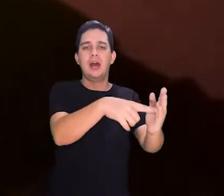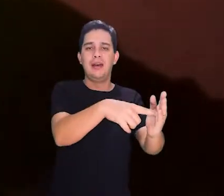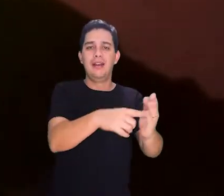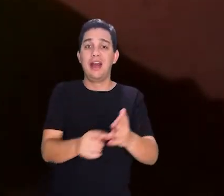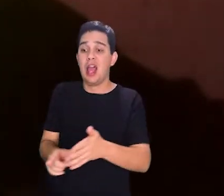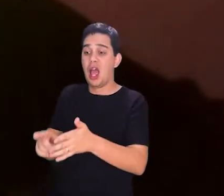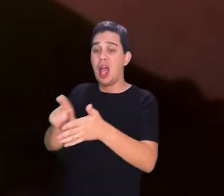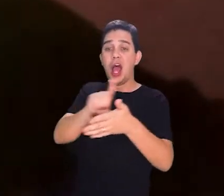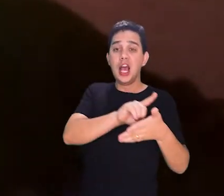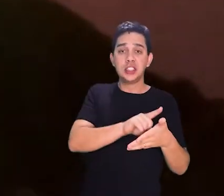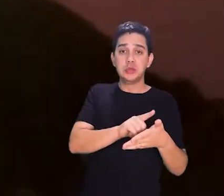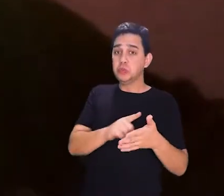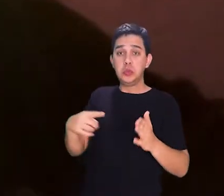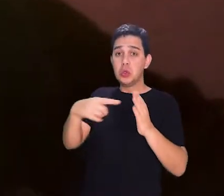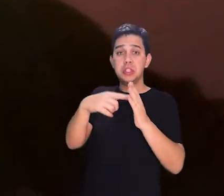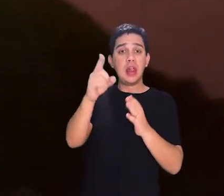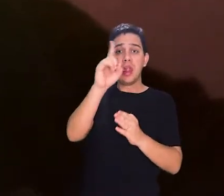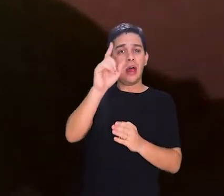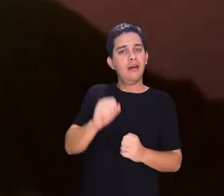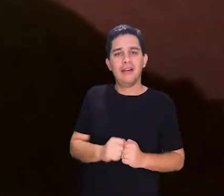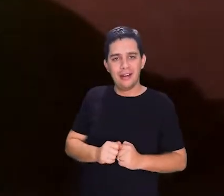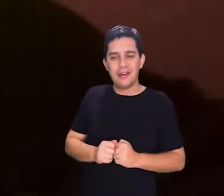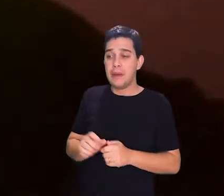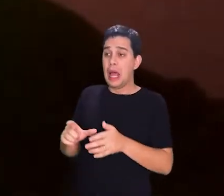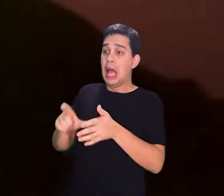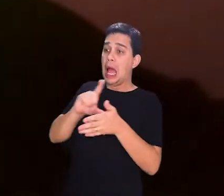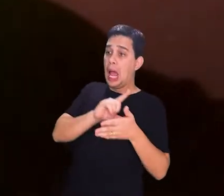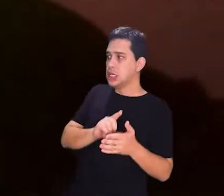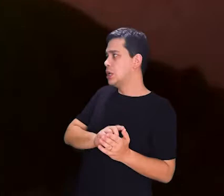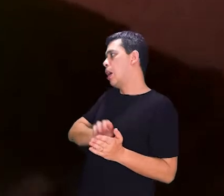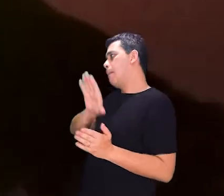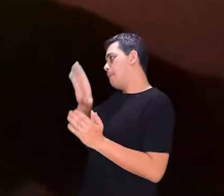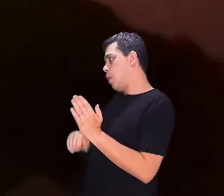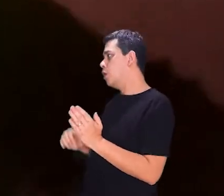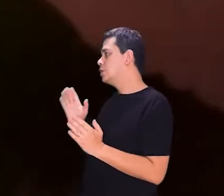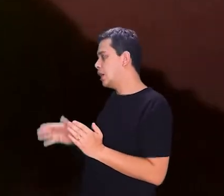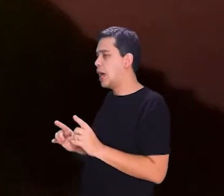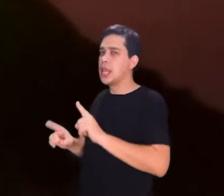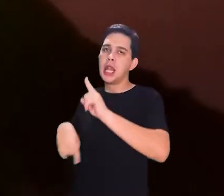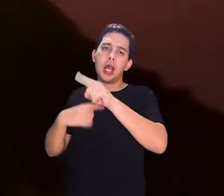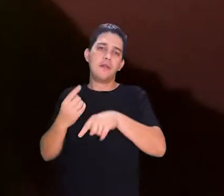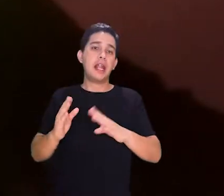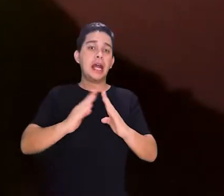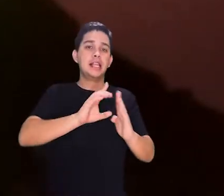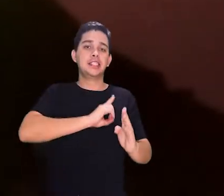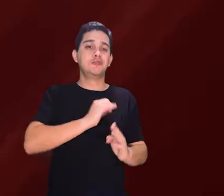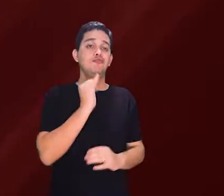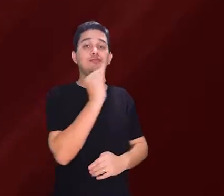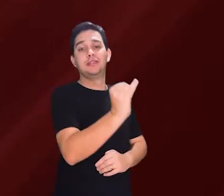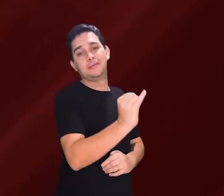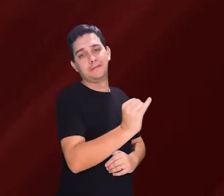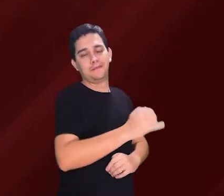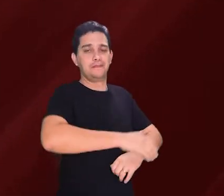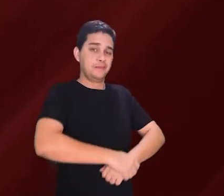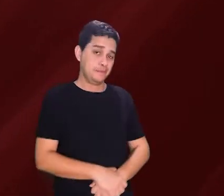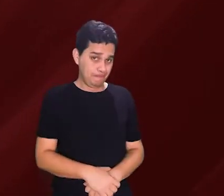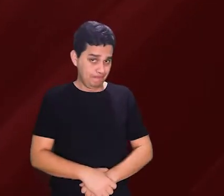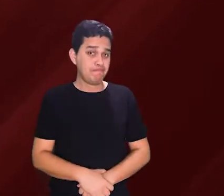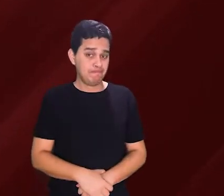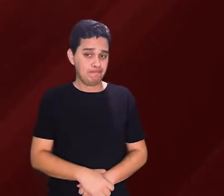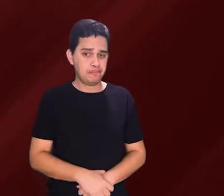quando a carga já está no receptador final, o cara comunica na delegacia. Normalmente é assim que acontece. O trabalho